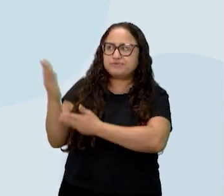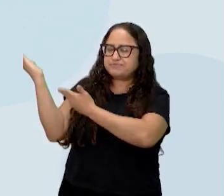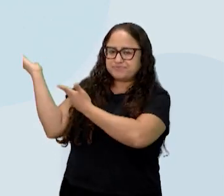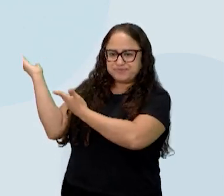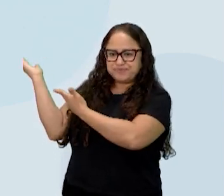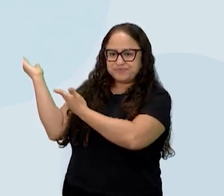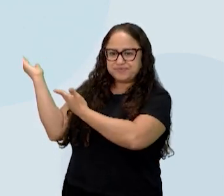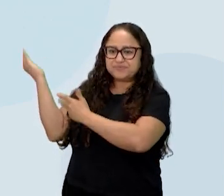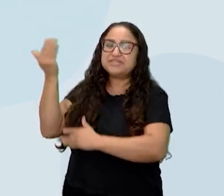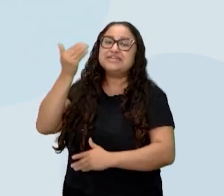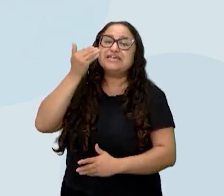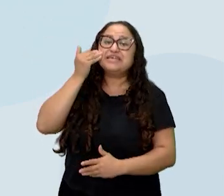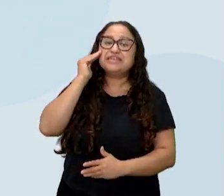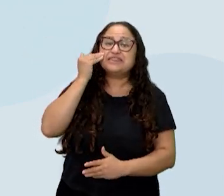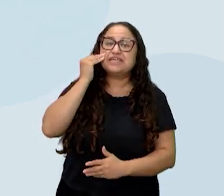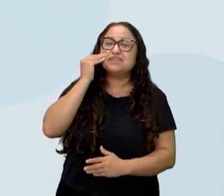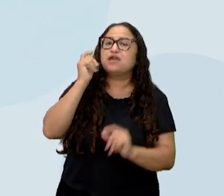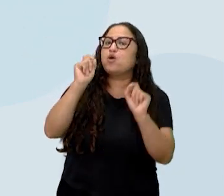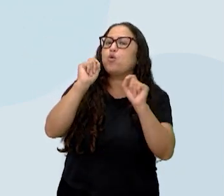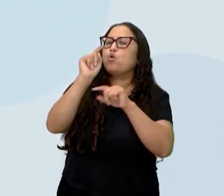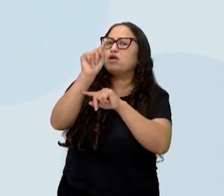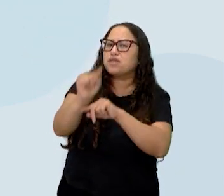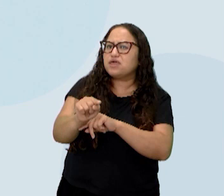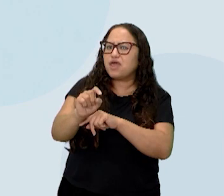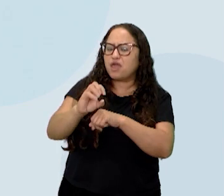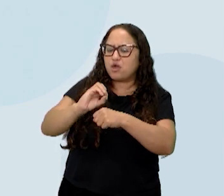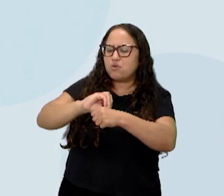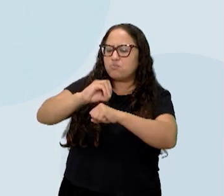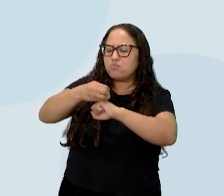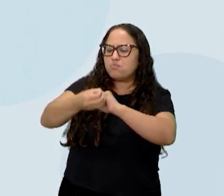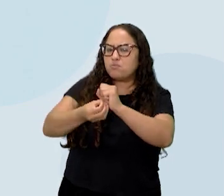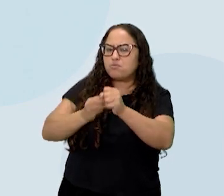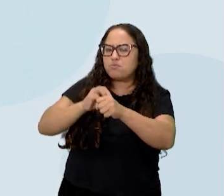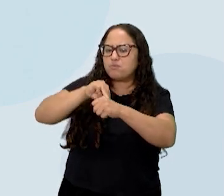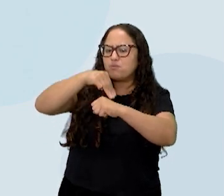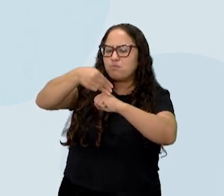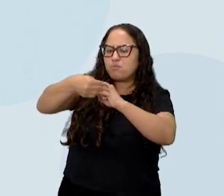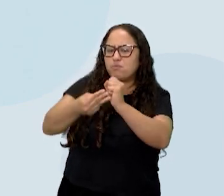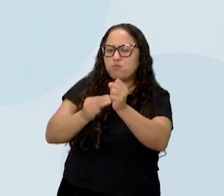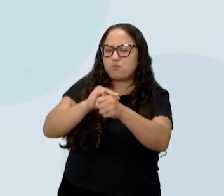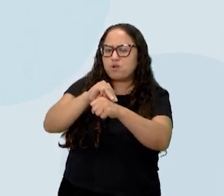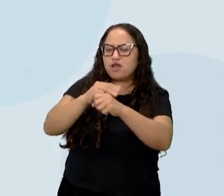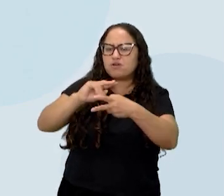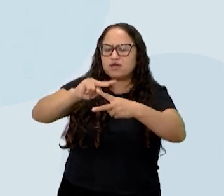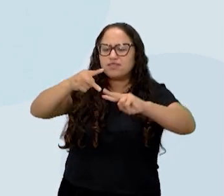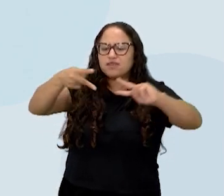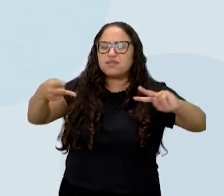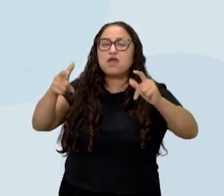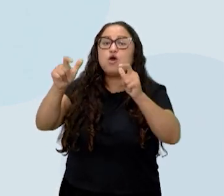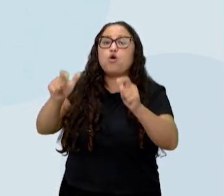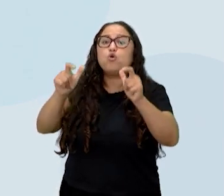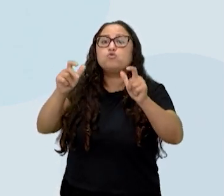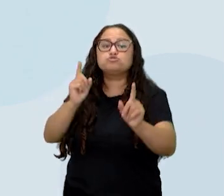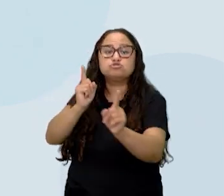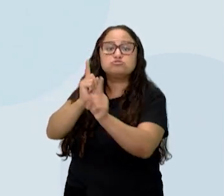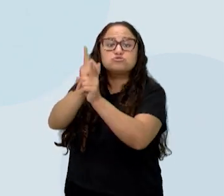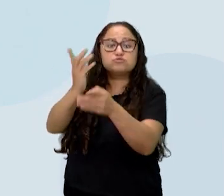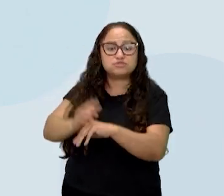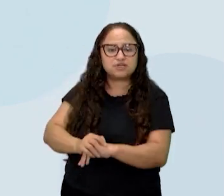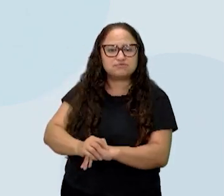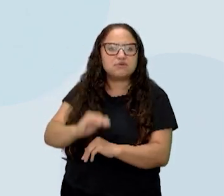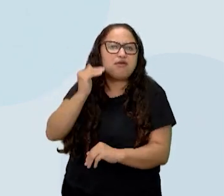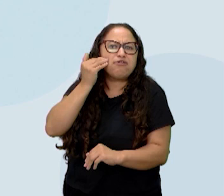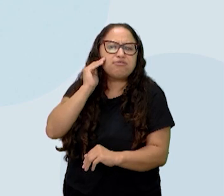olha, compreender o que é a molécula de DNA e onde ela é encontrada e também compreender